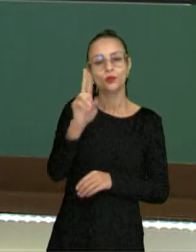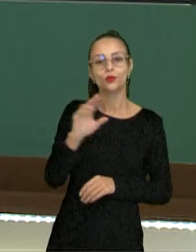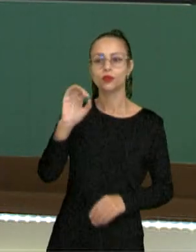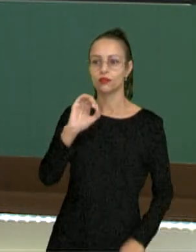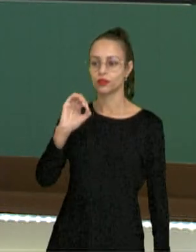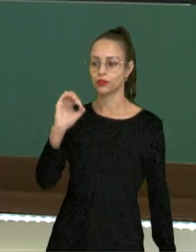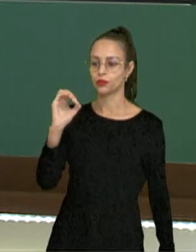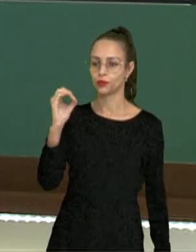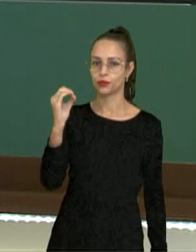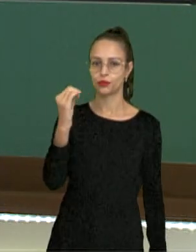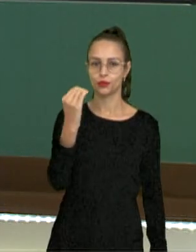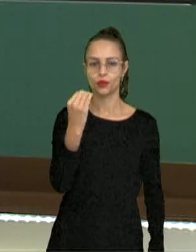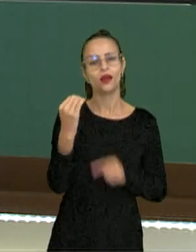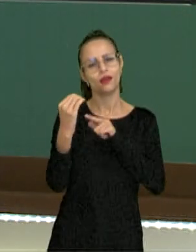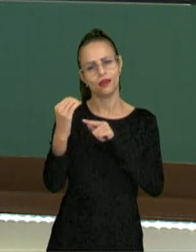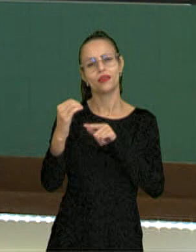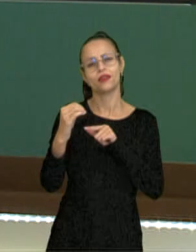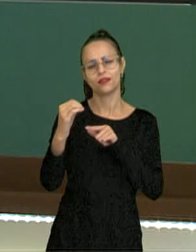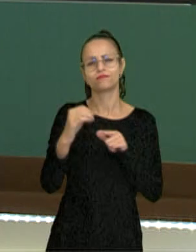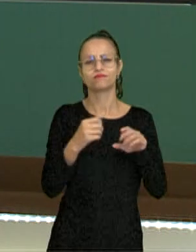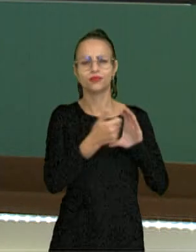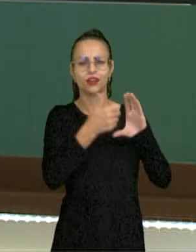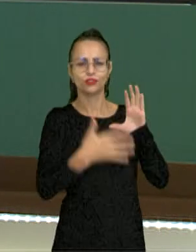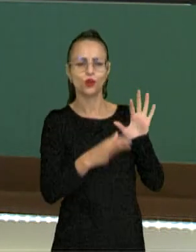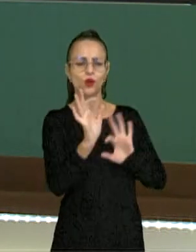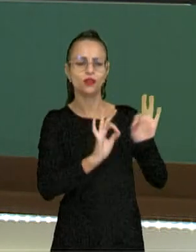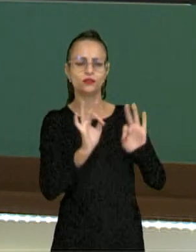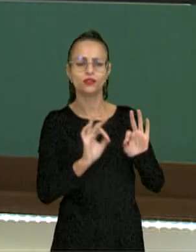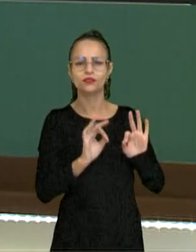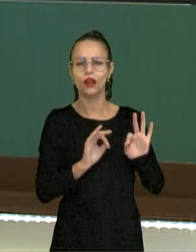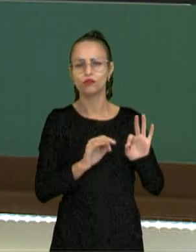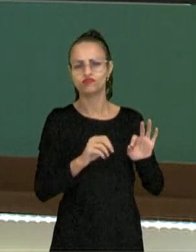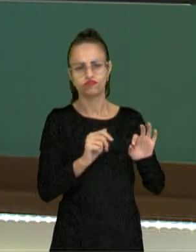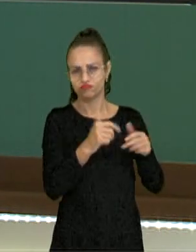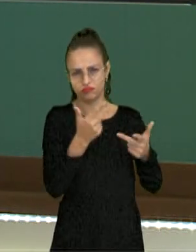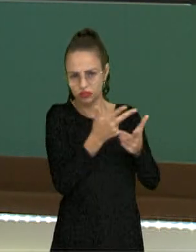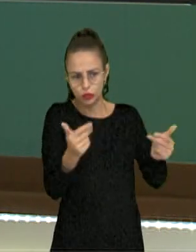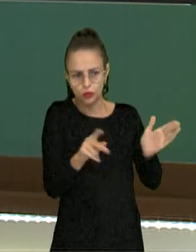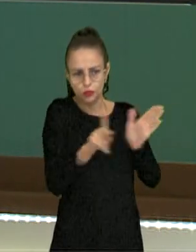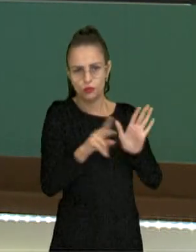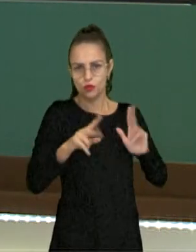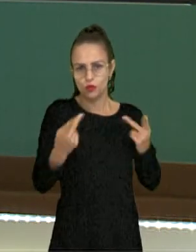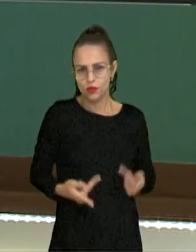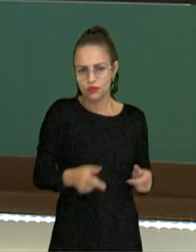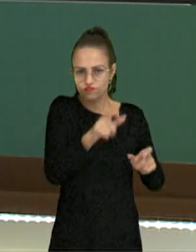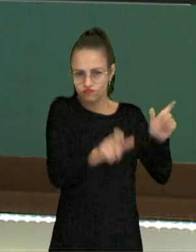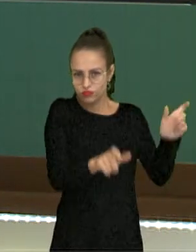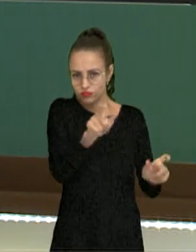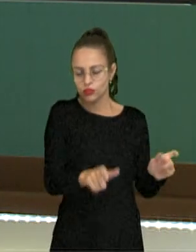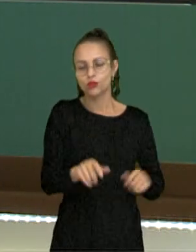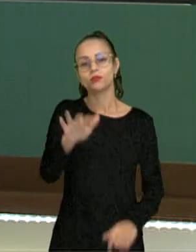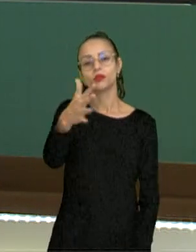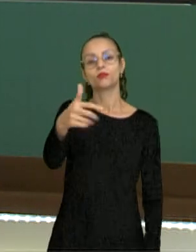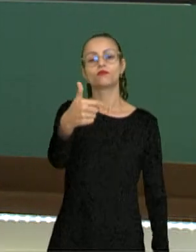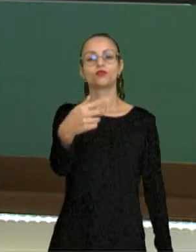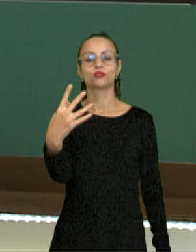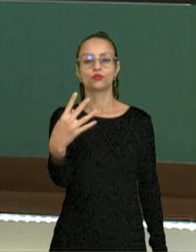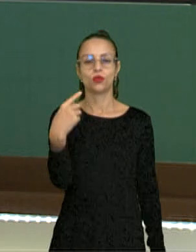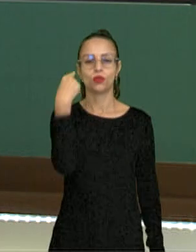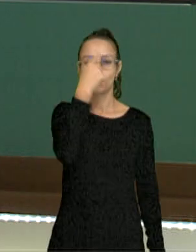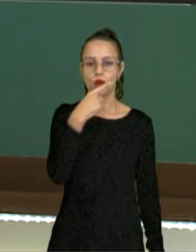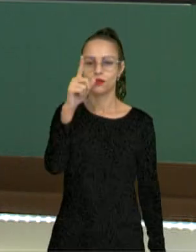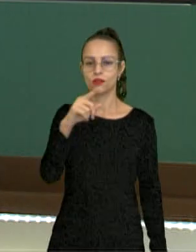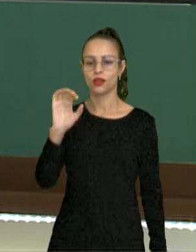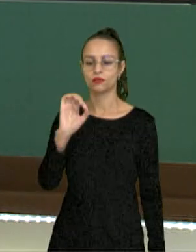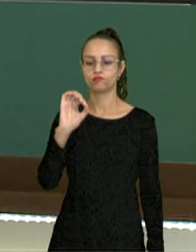uma característica de organização das atividades humanas. Então, aproximadamente 24 horas é o movimento de rotação.